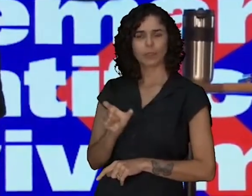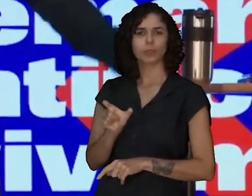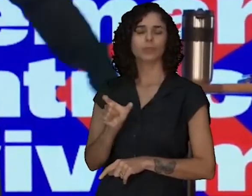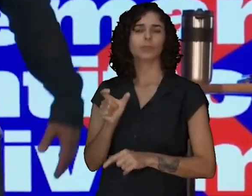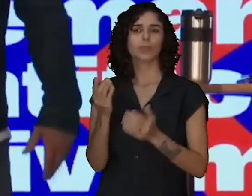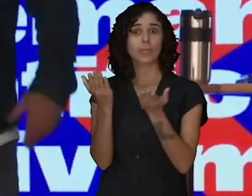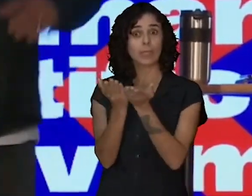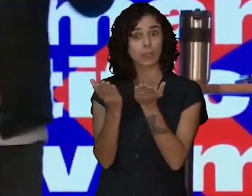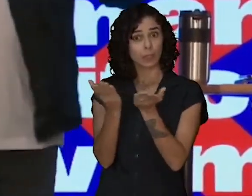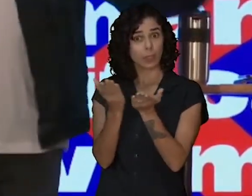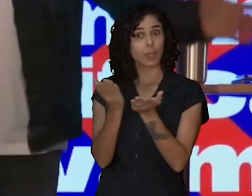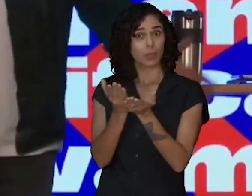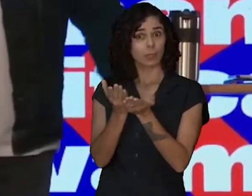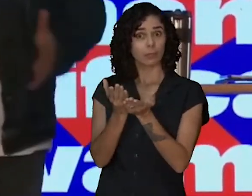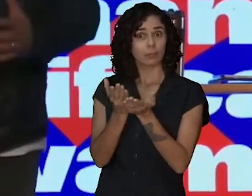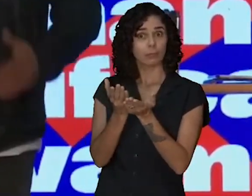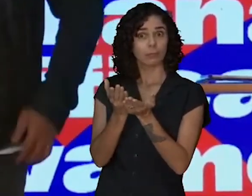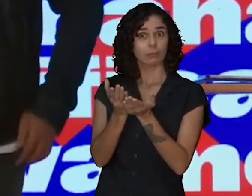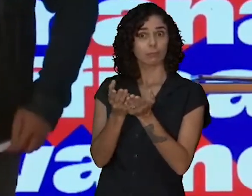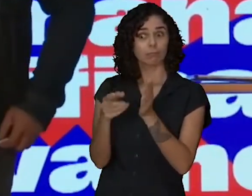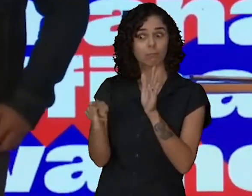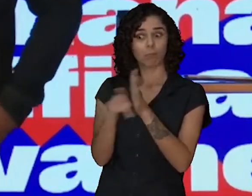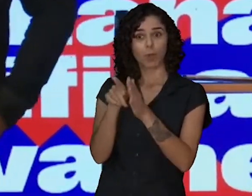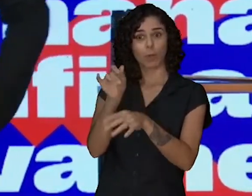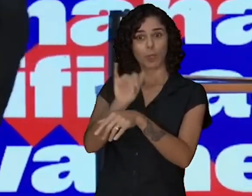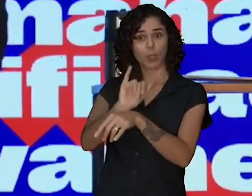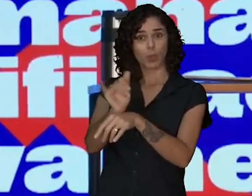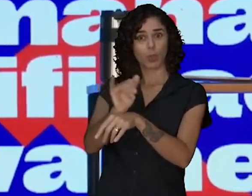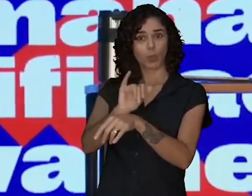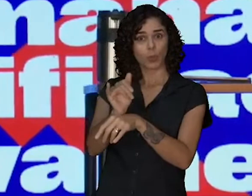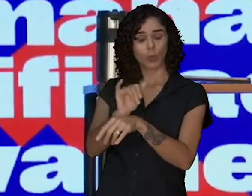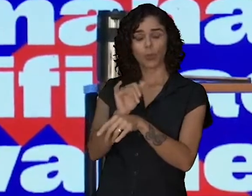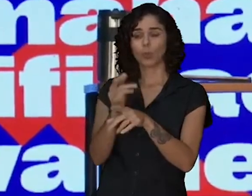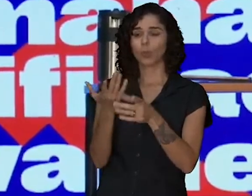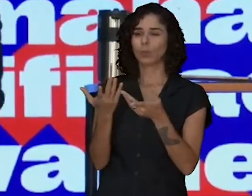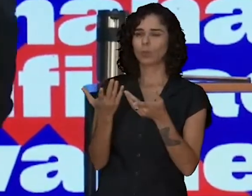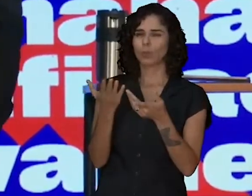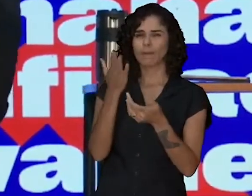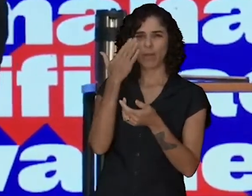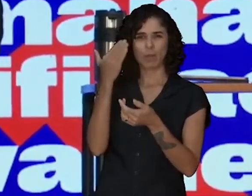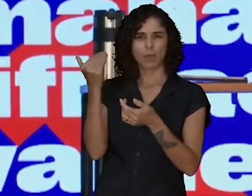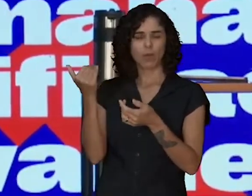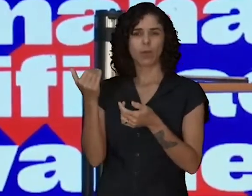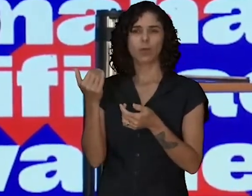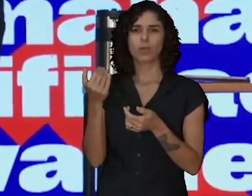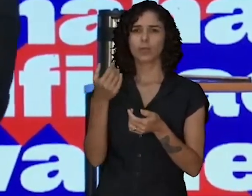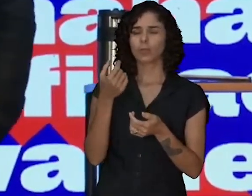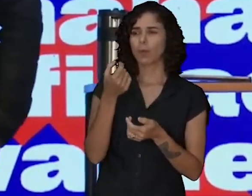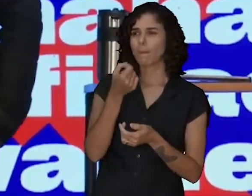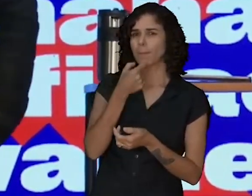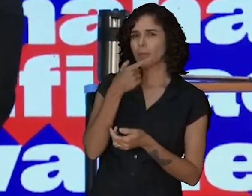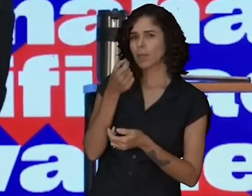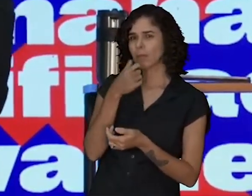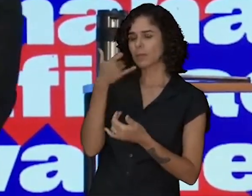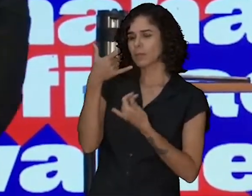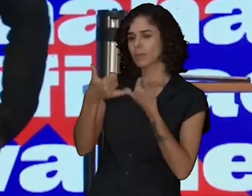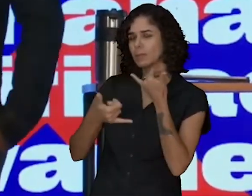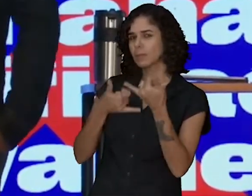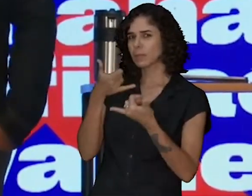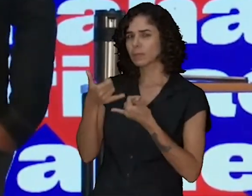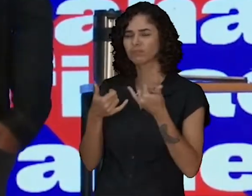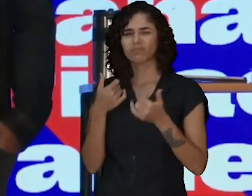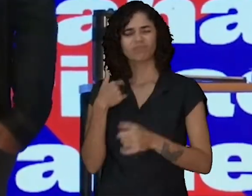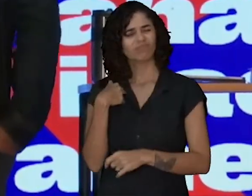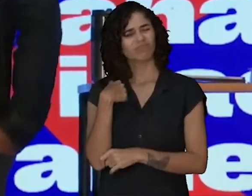blogueiros, youtubers e gente assim, fazendo graça, fazendo piada. E daqui a pouco eu comecei